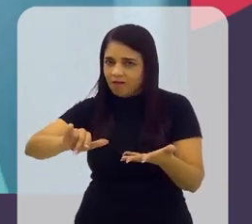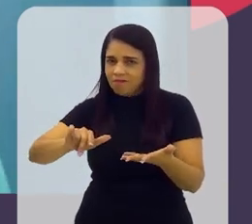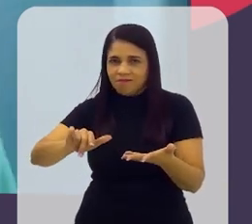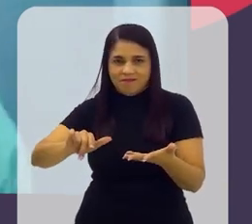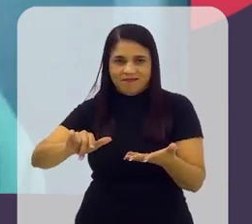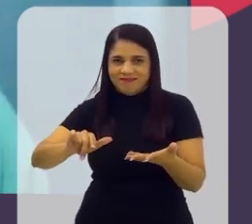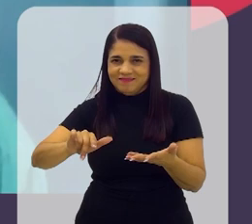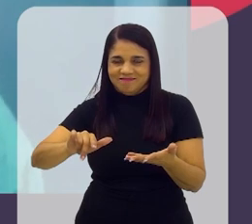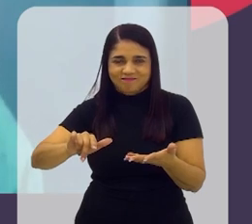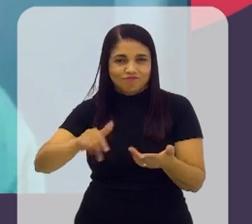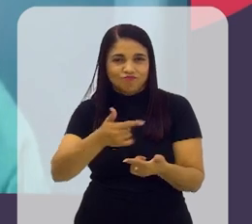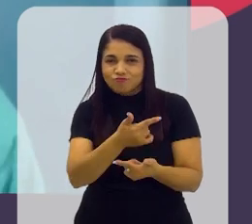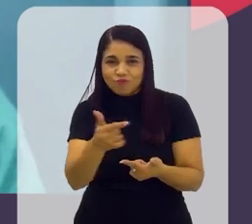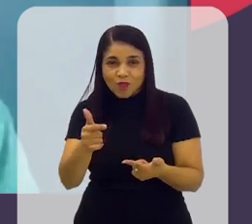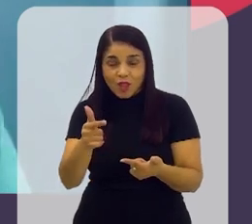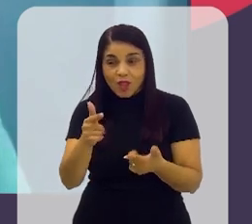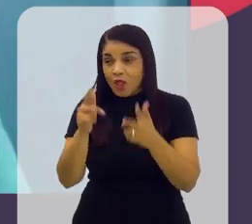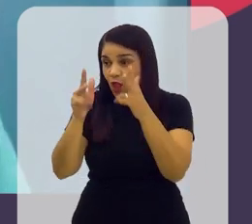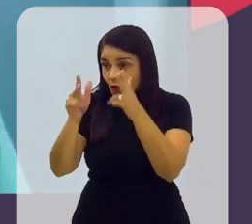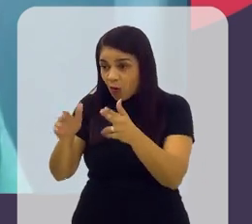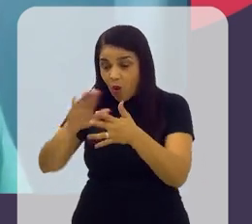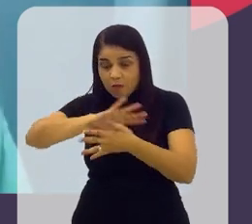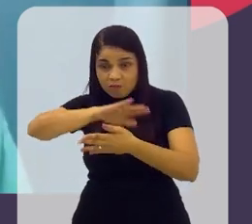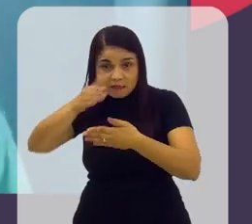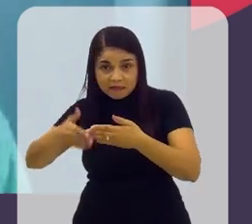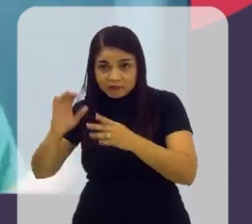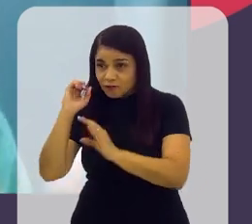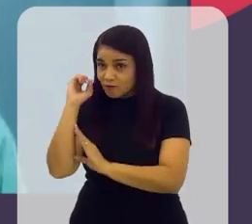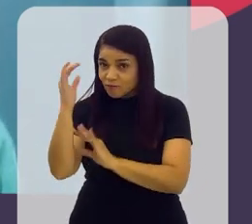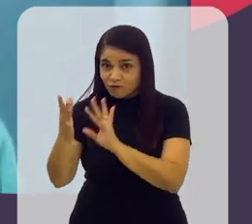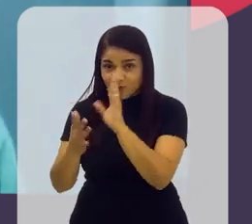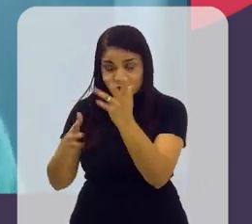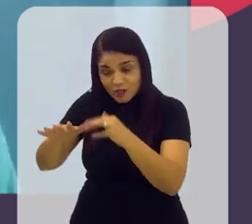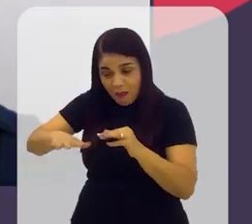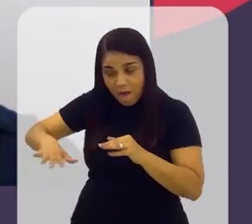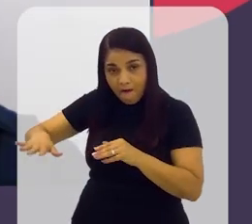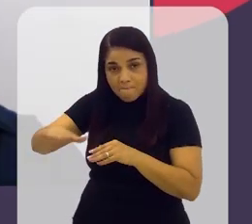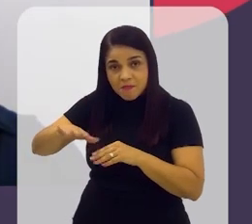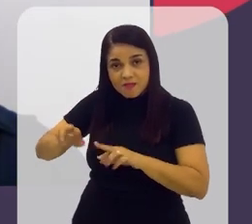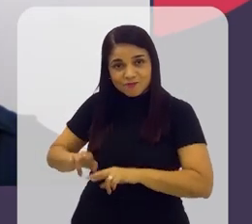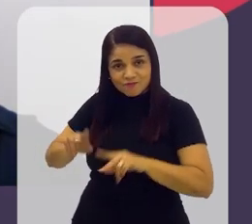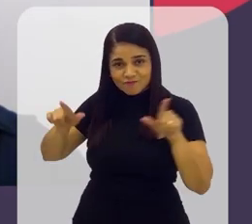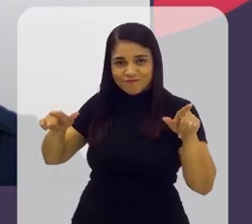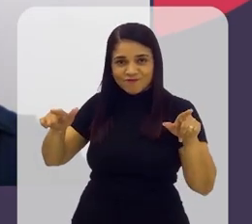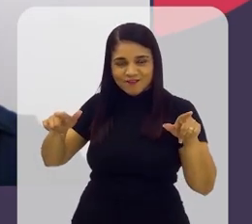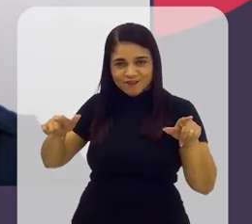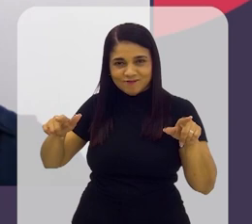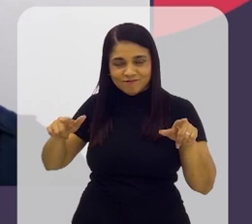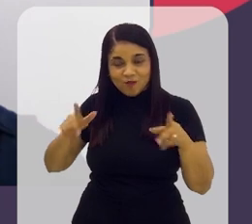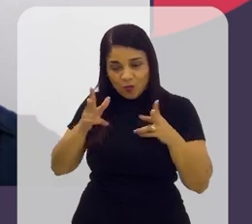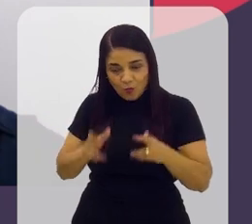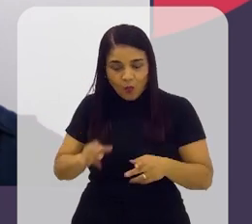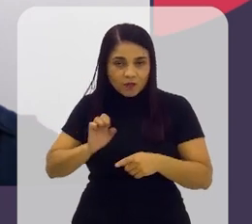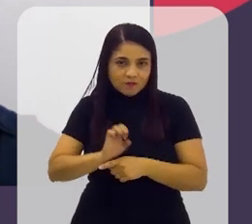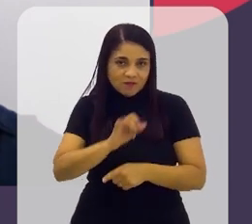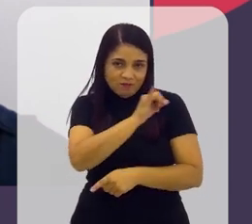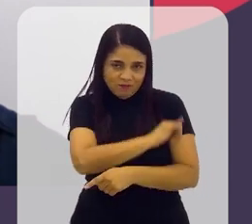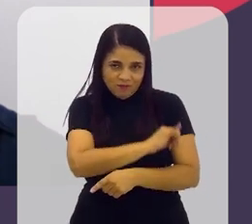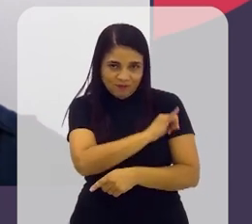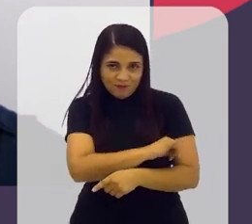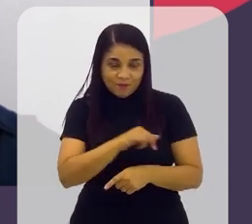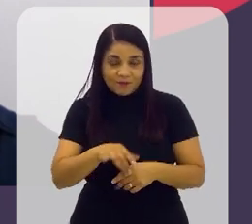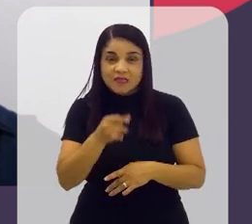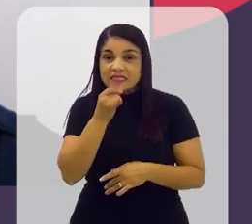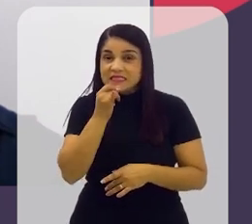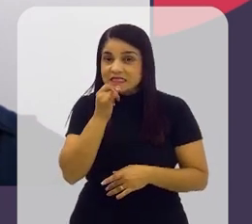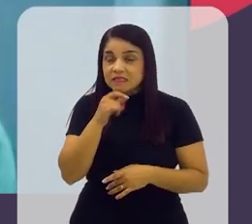epífitas como a gente vê numa floresta atlântica, por exemplo, que é o ambiente que a gente vive aqui no Rio de Janeiro. Então, a gente